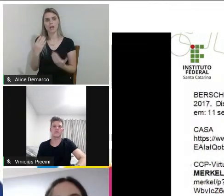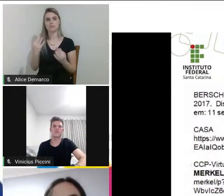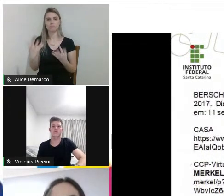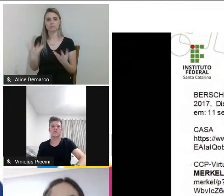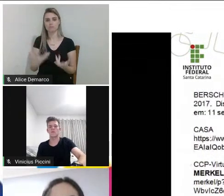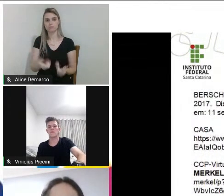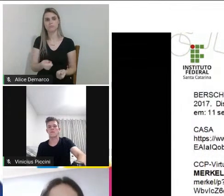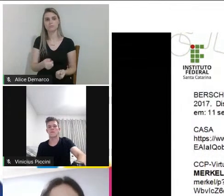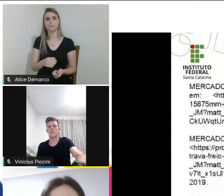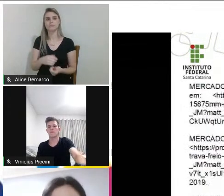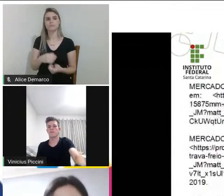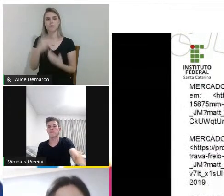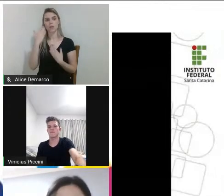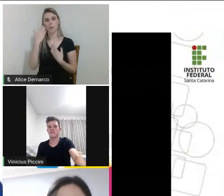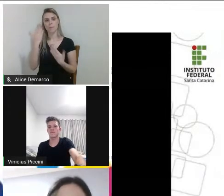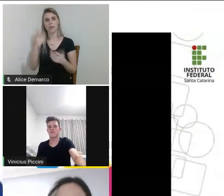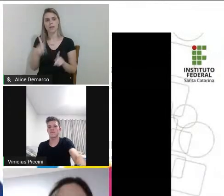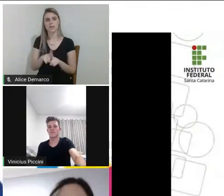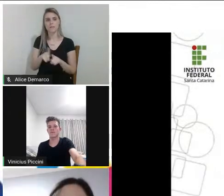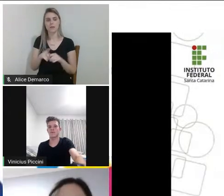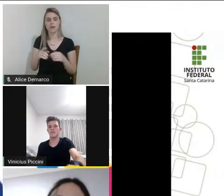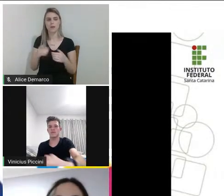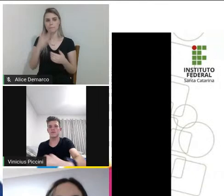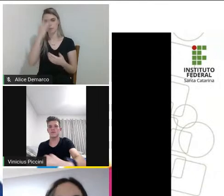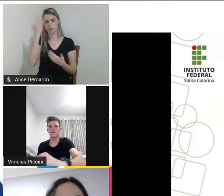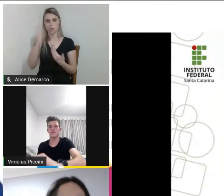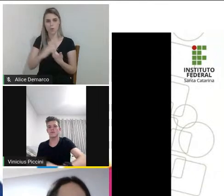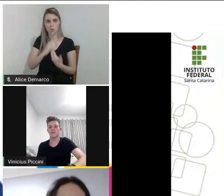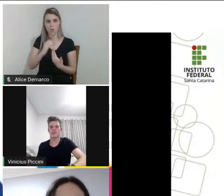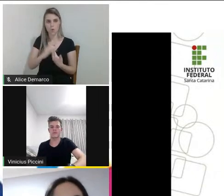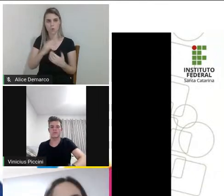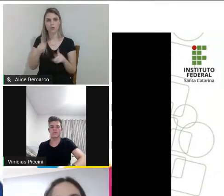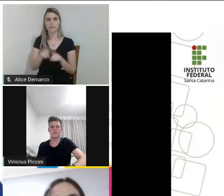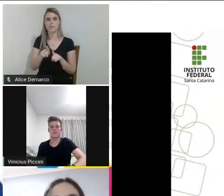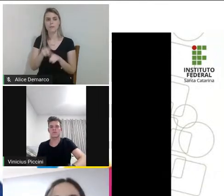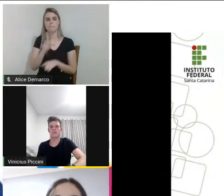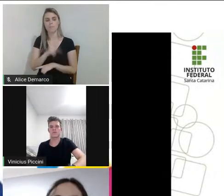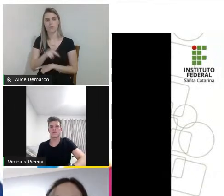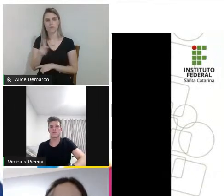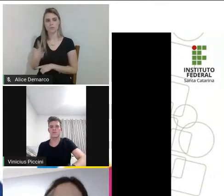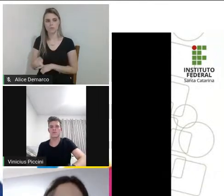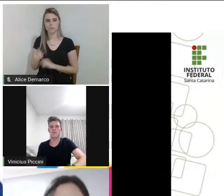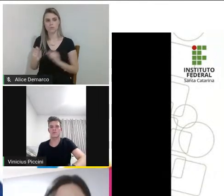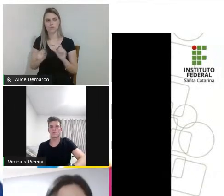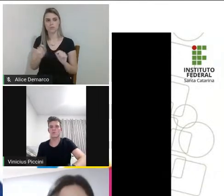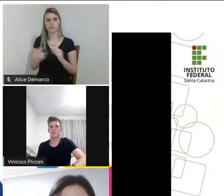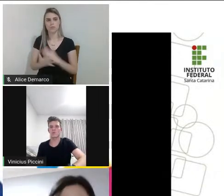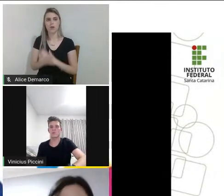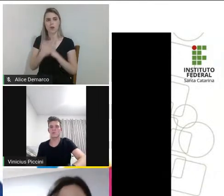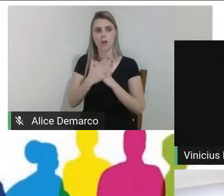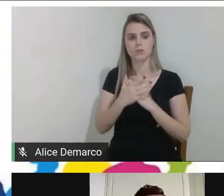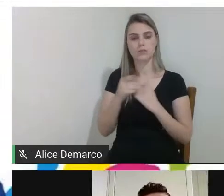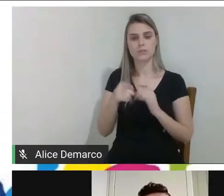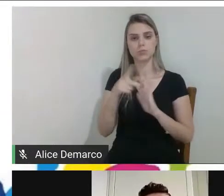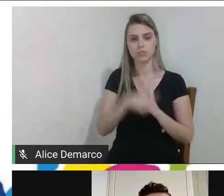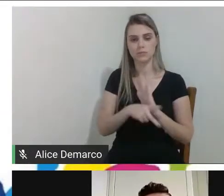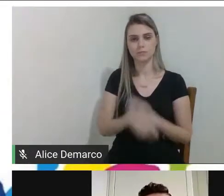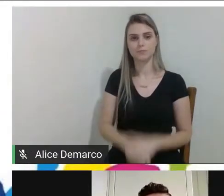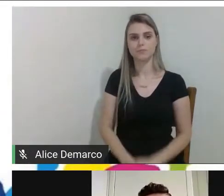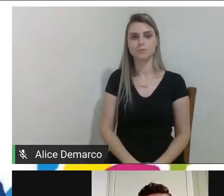todos e obrigado também aos orientadores e aos professores que nos auxiliaram nesse projeto